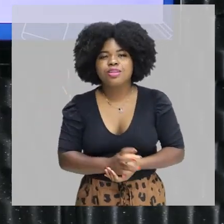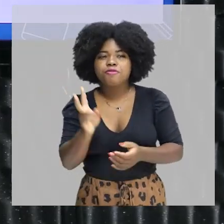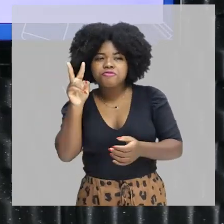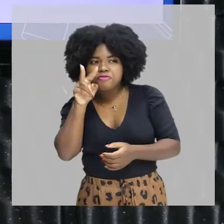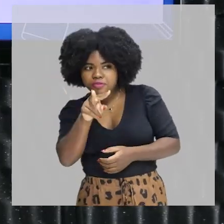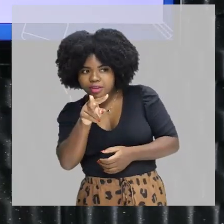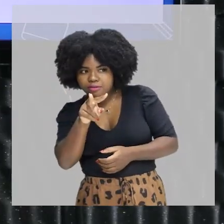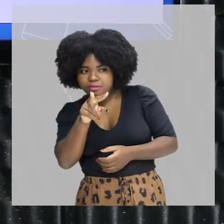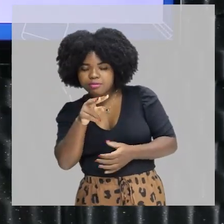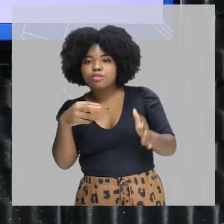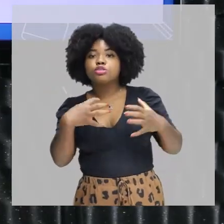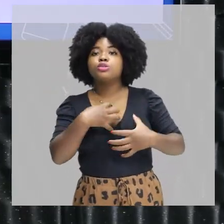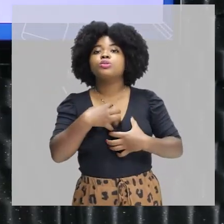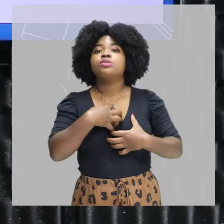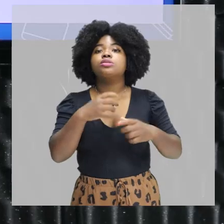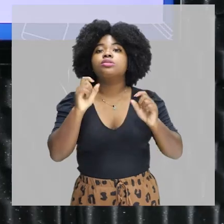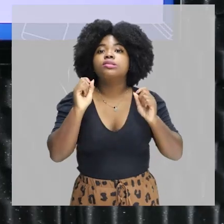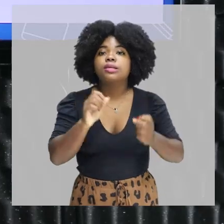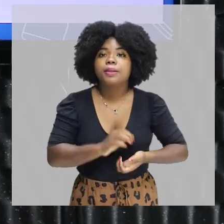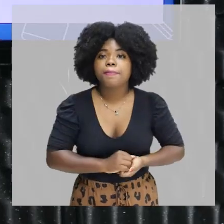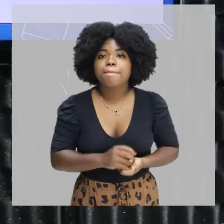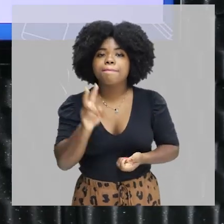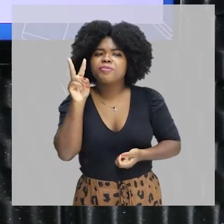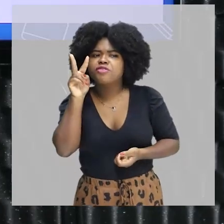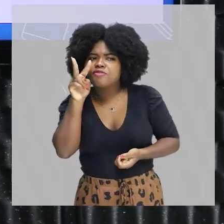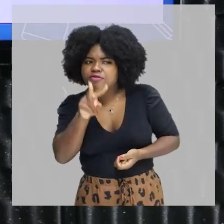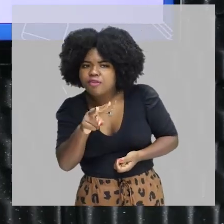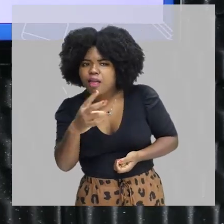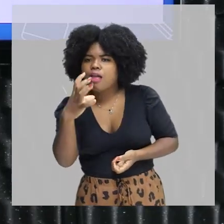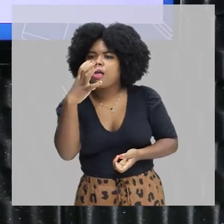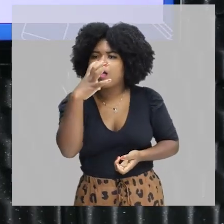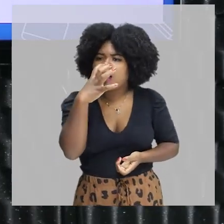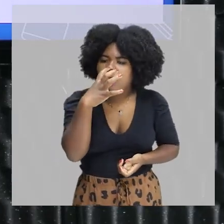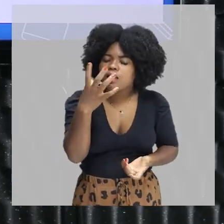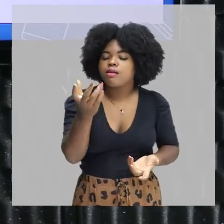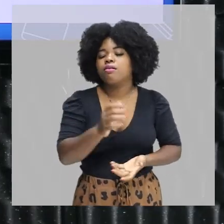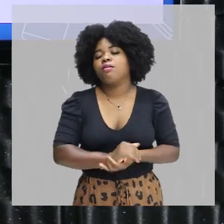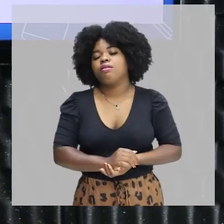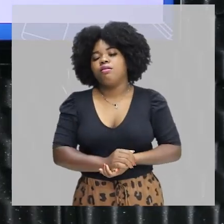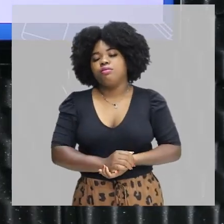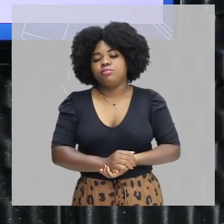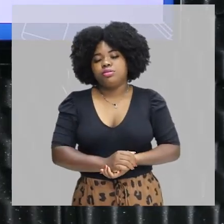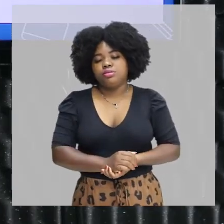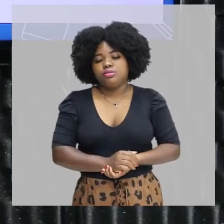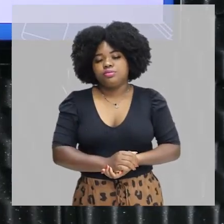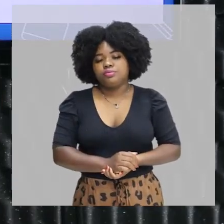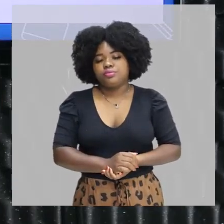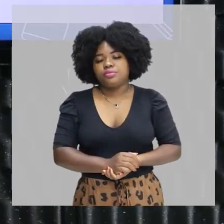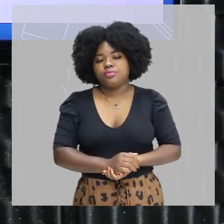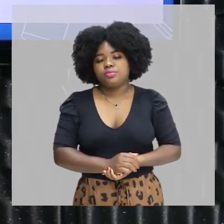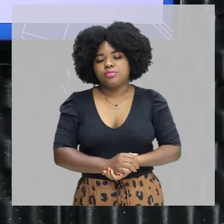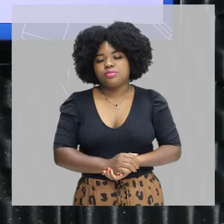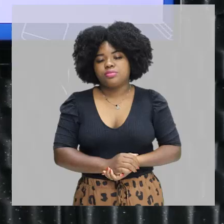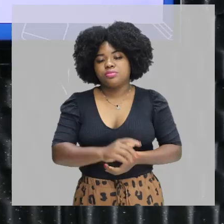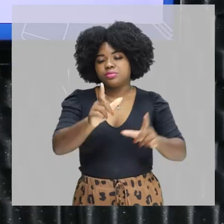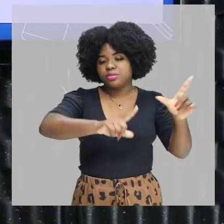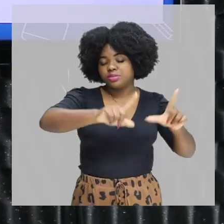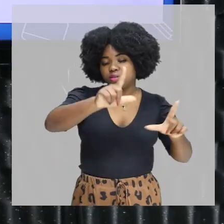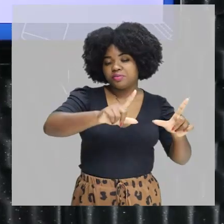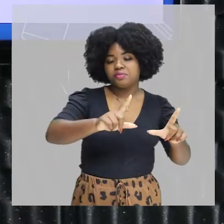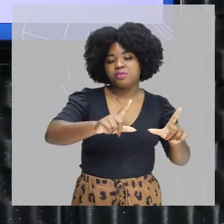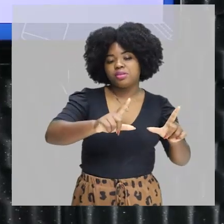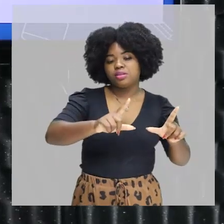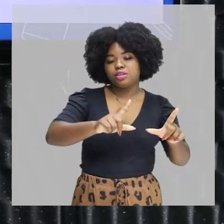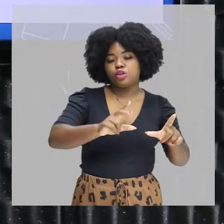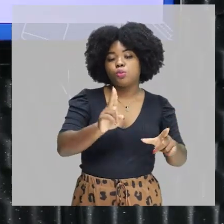Não, esse assista aqui está no sentido de ver. Seria numa TV e não a